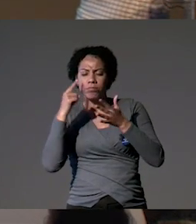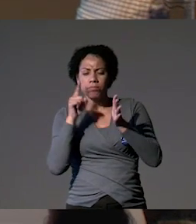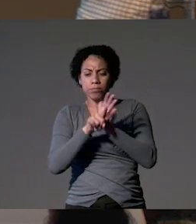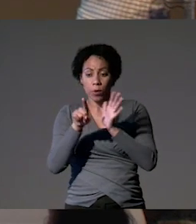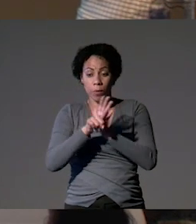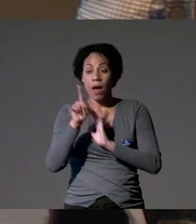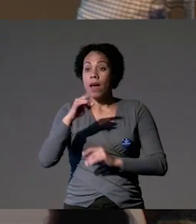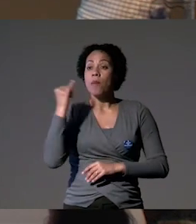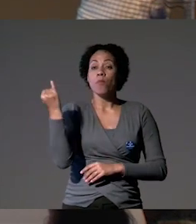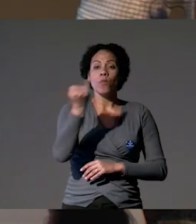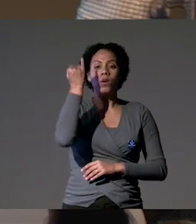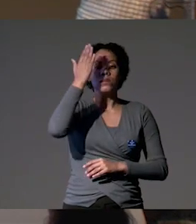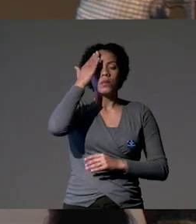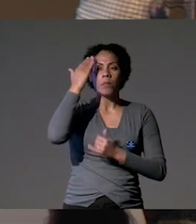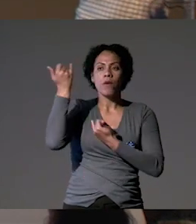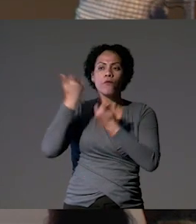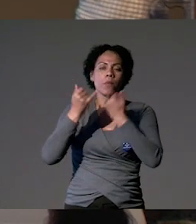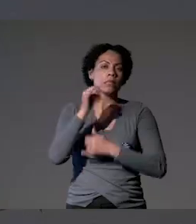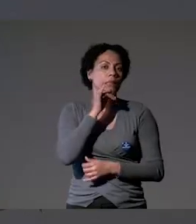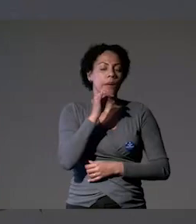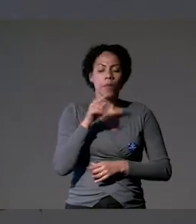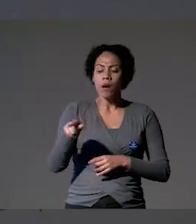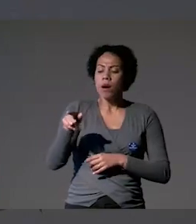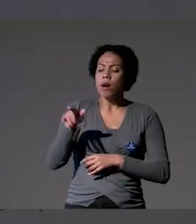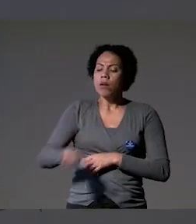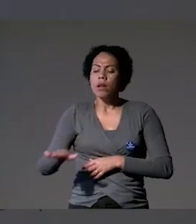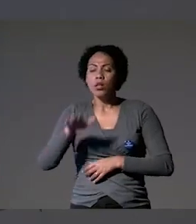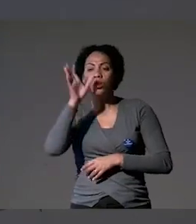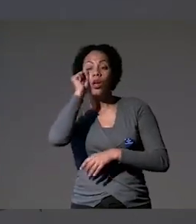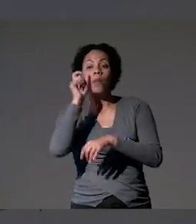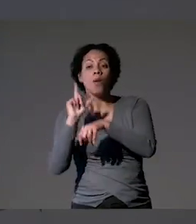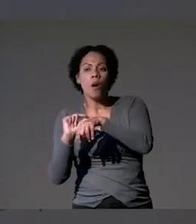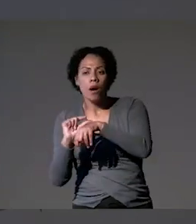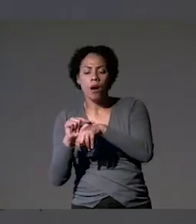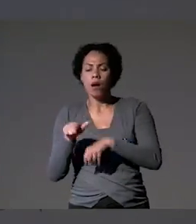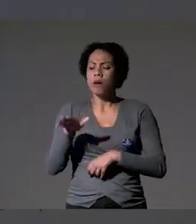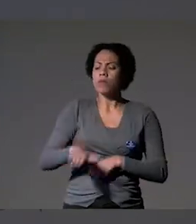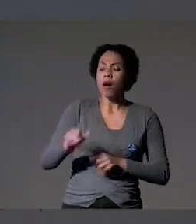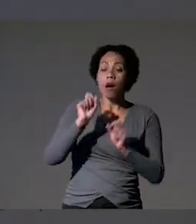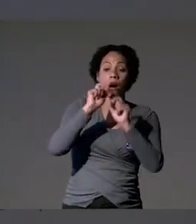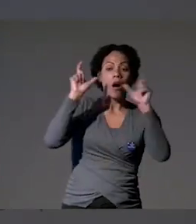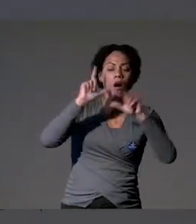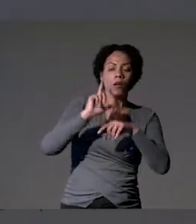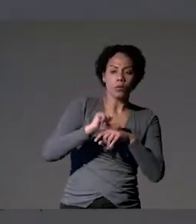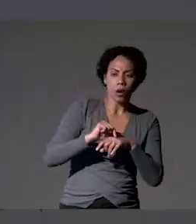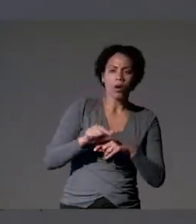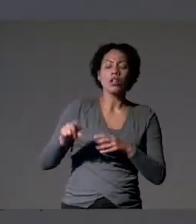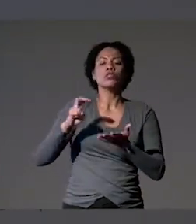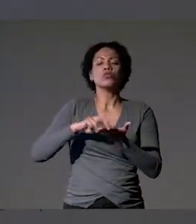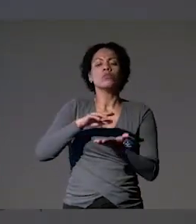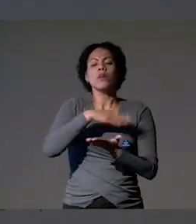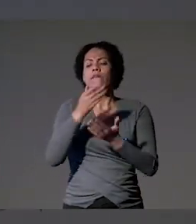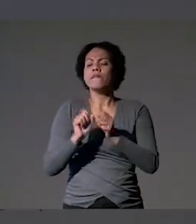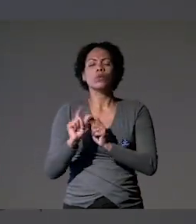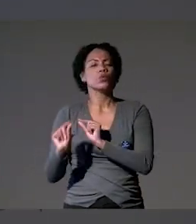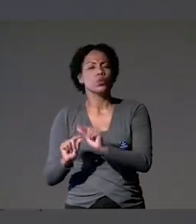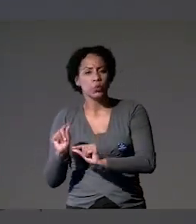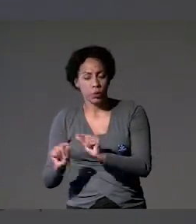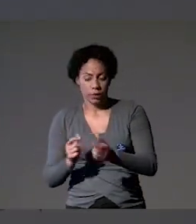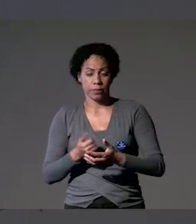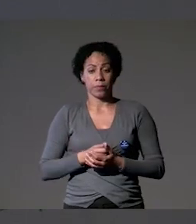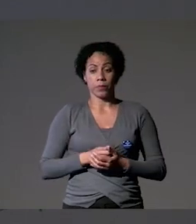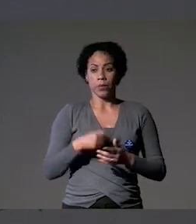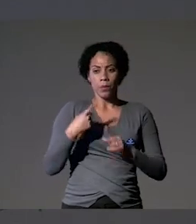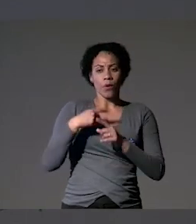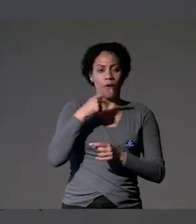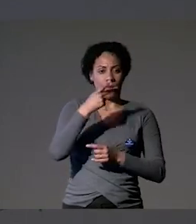fundamental você ter informações como que hora a criança vai dormir, que hora a criança acorda, o que ela faz durante o dia. Aí percebam, eu falei